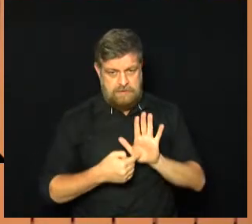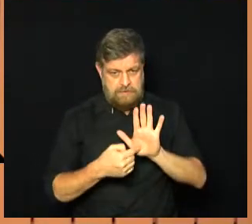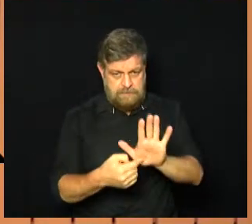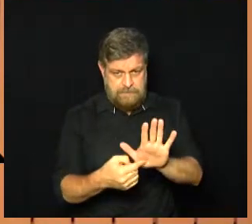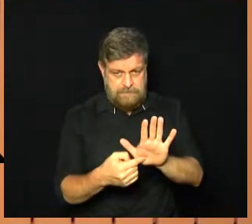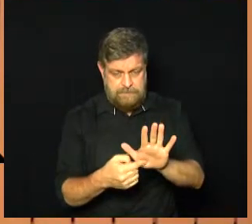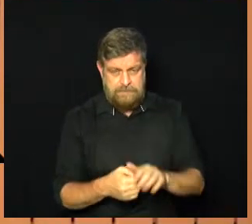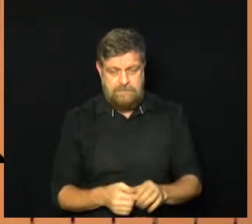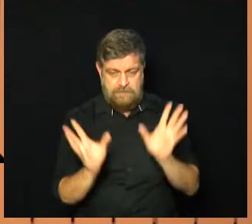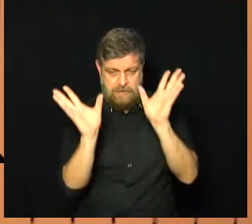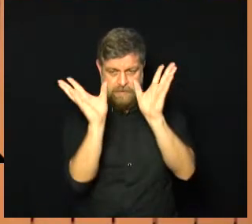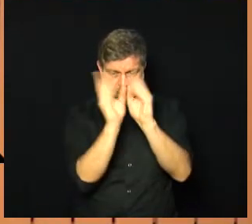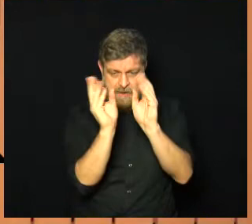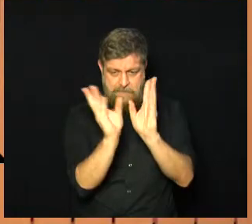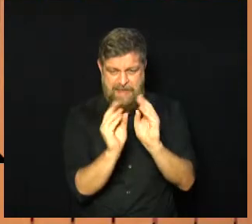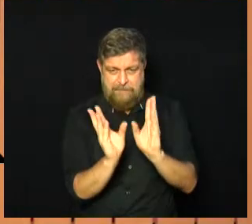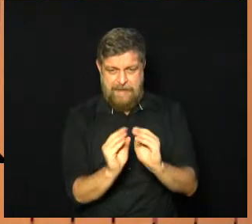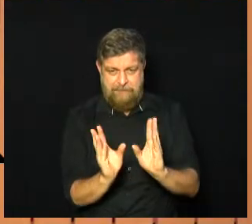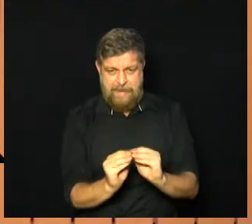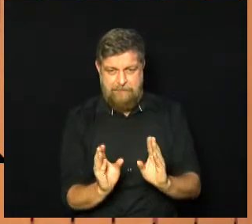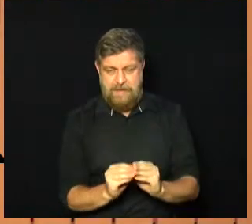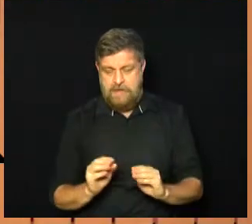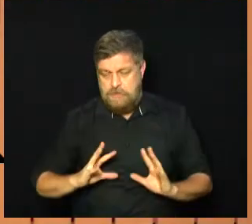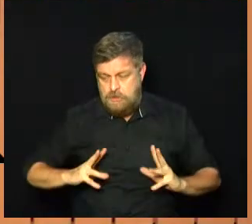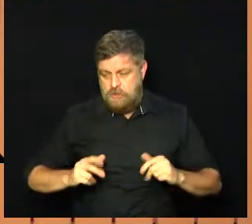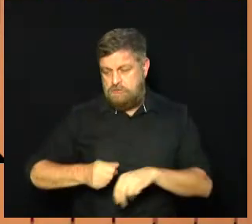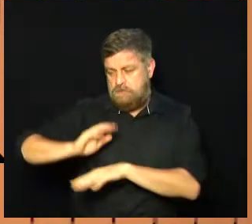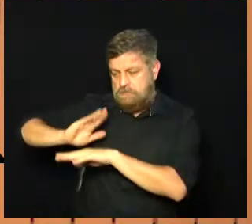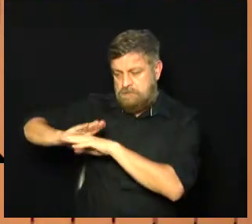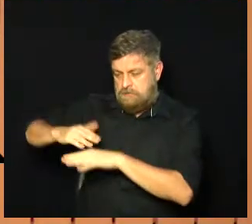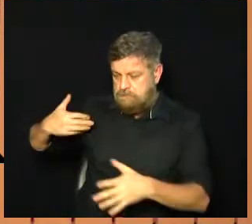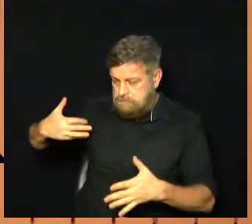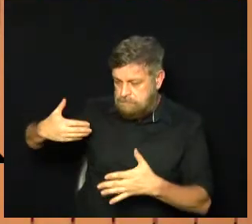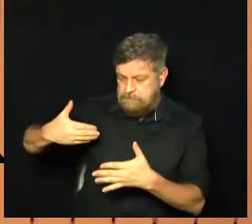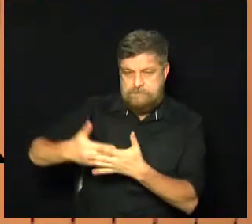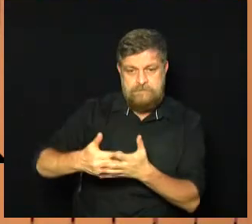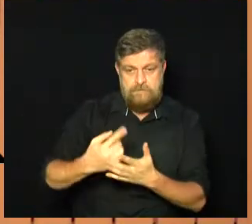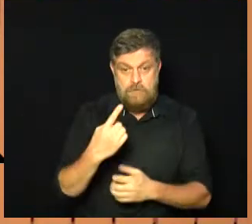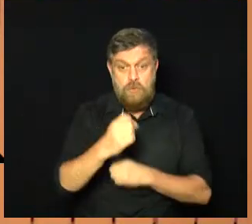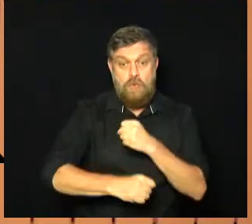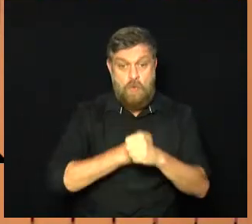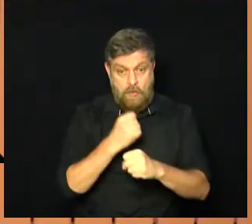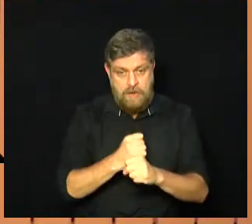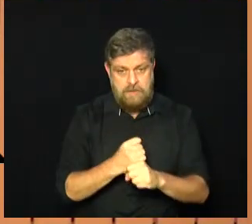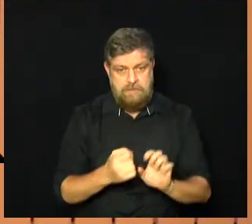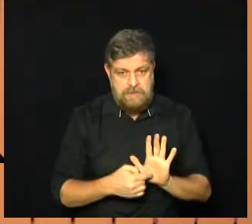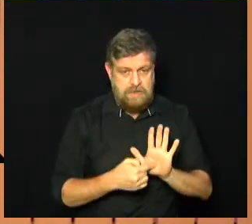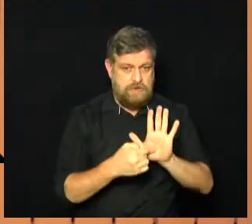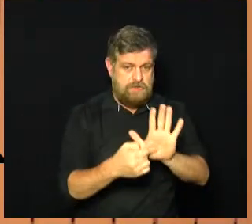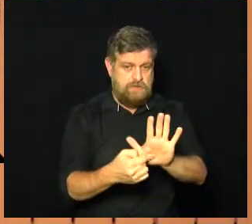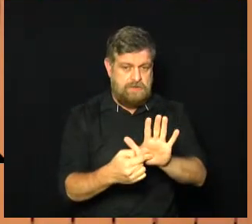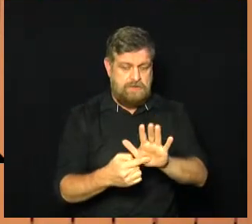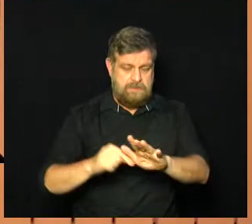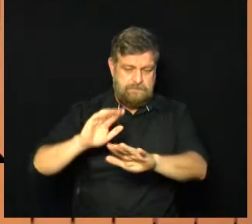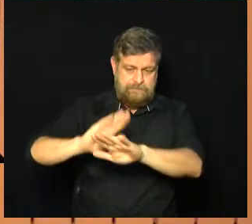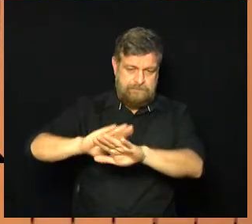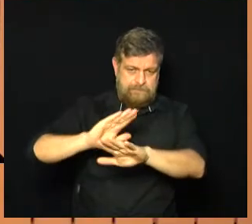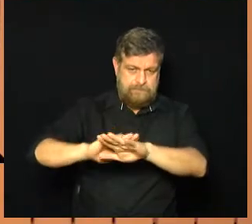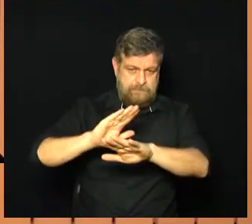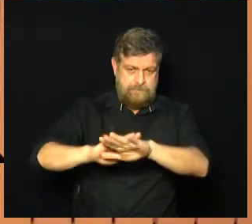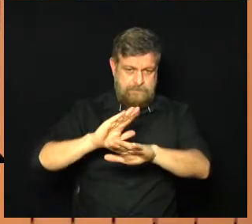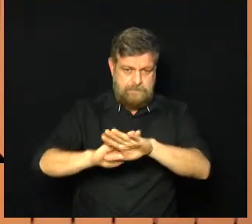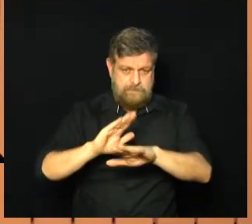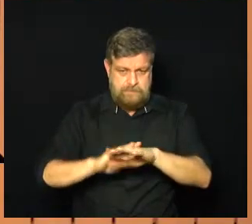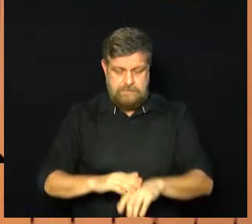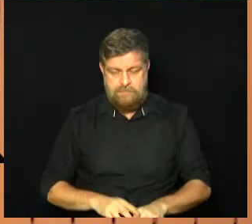um resumo, né, do que a gente construiu, é justamente para trazer essa construção, né, trazer para